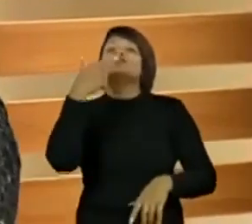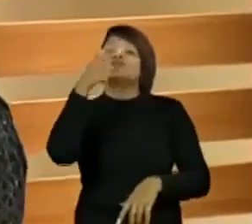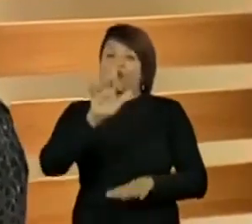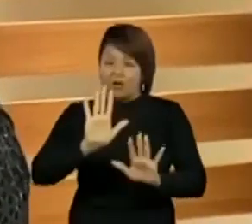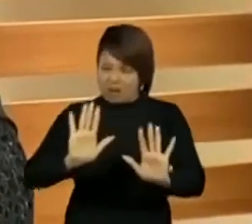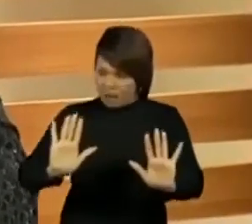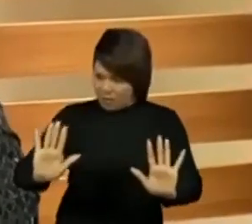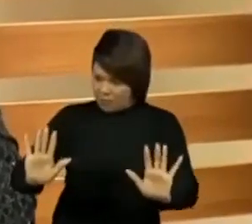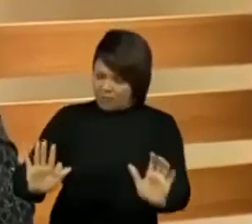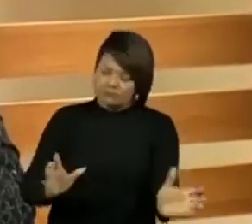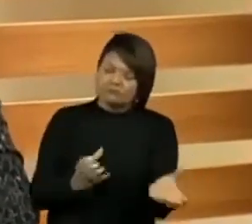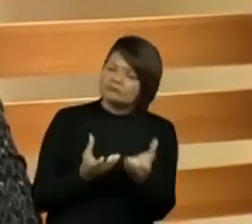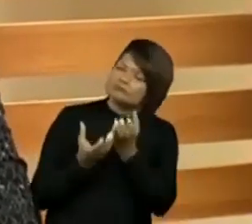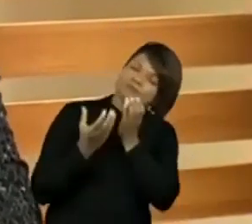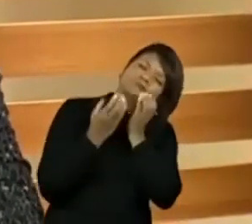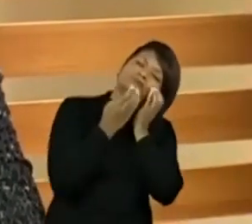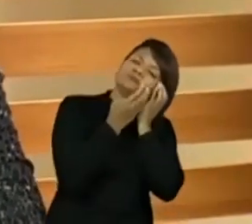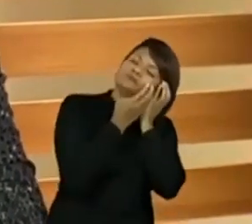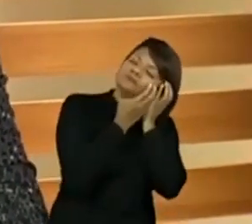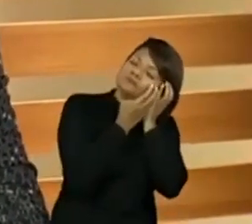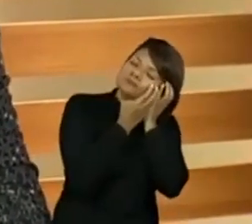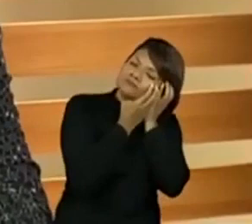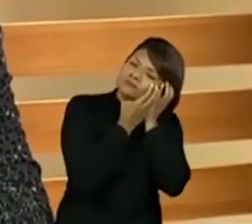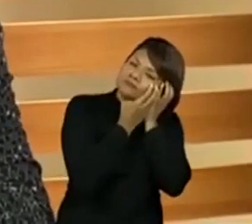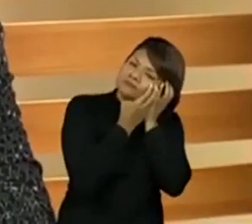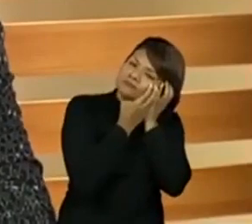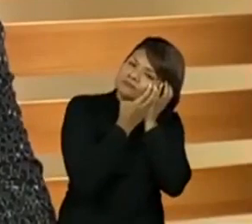Novamente ela punha a concha no ouvido.